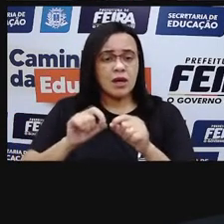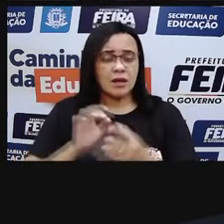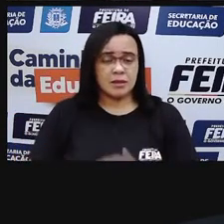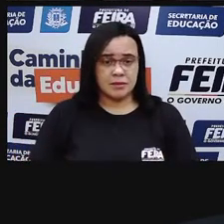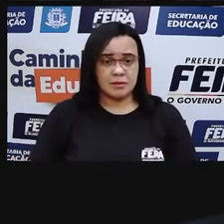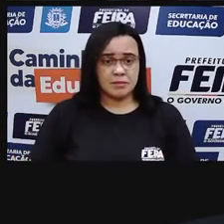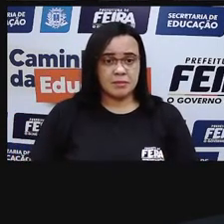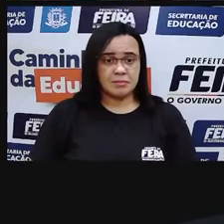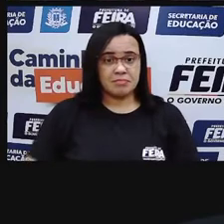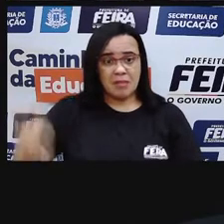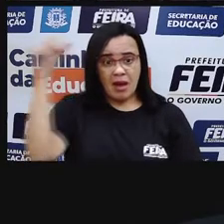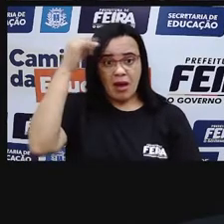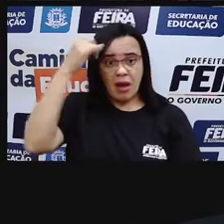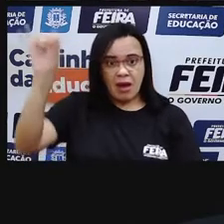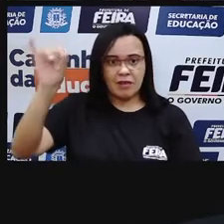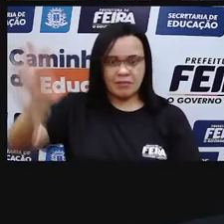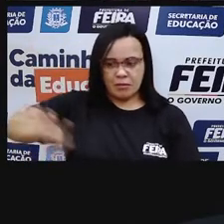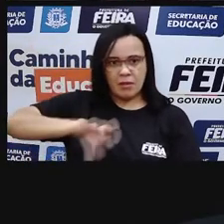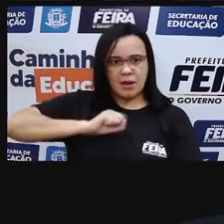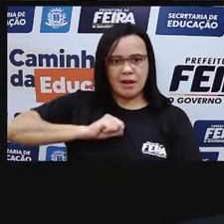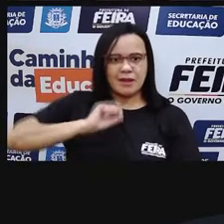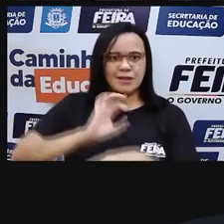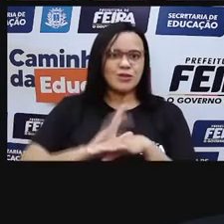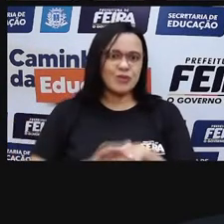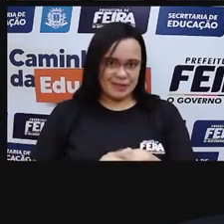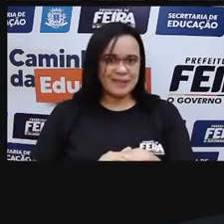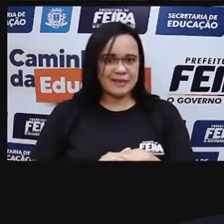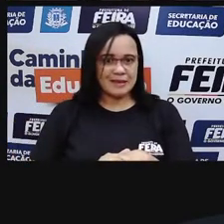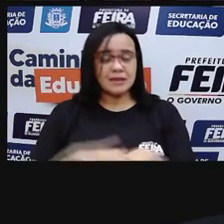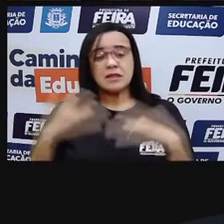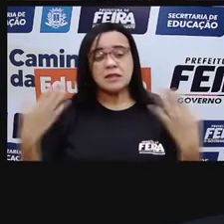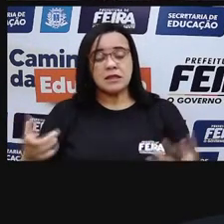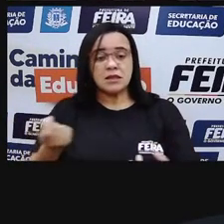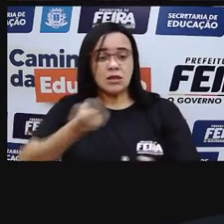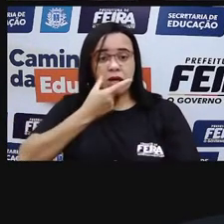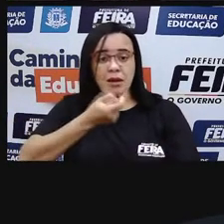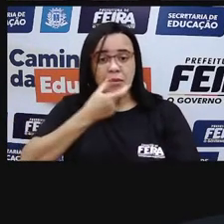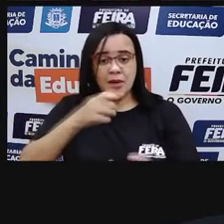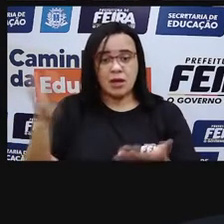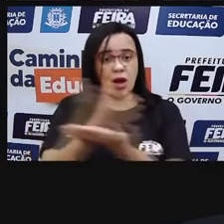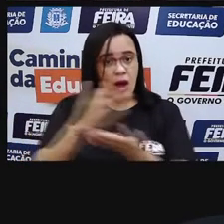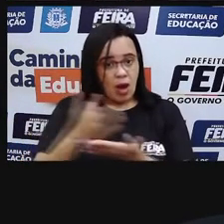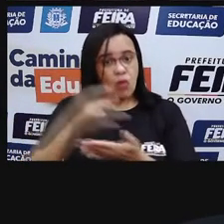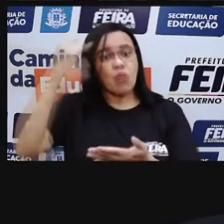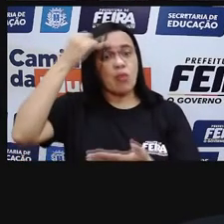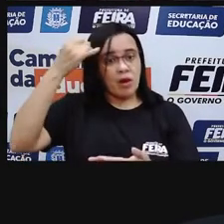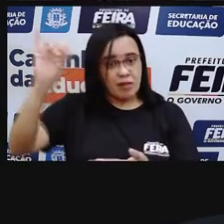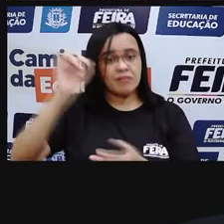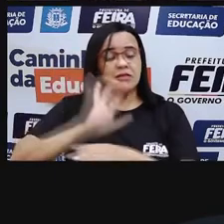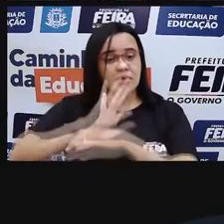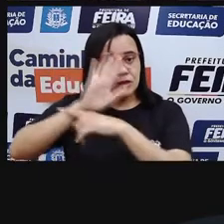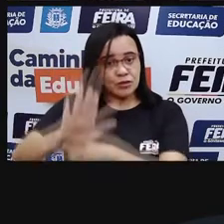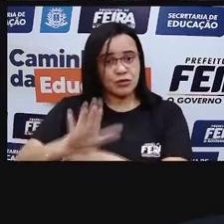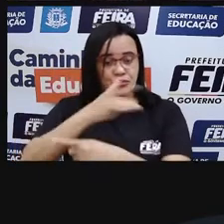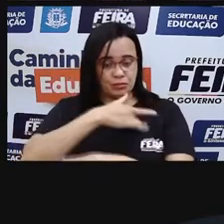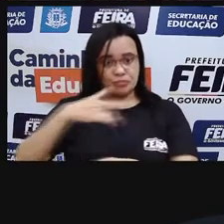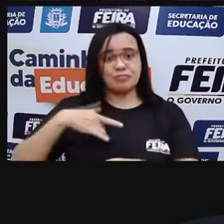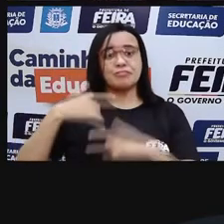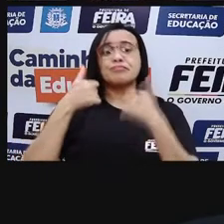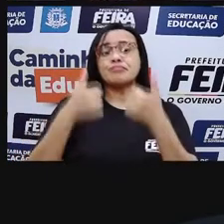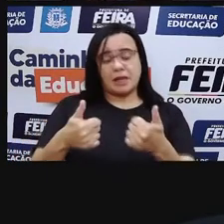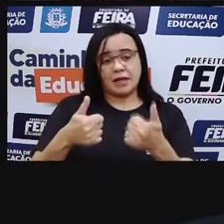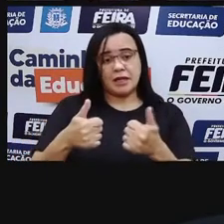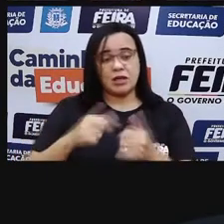profilático? Preventivo, né? Existem medicamentos que vão servir para prevenir determinadas doenças. Curativo, então,